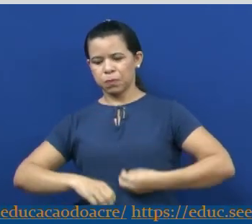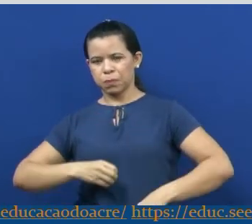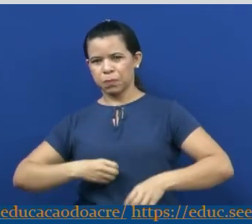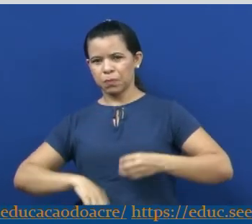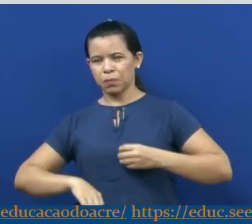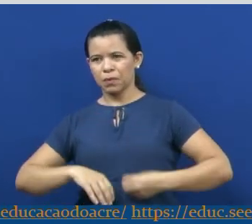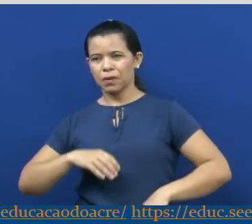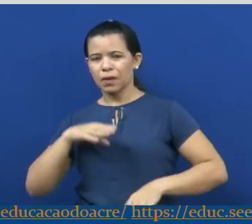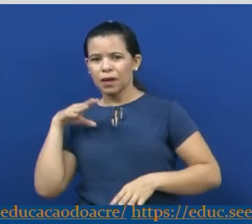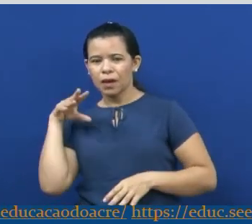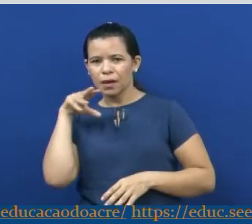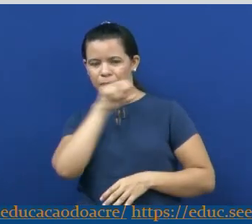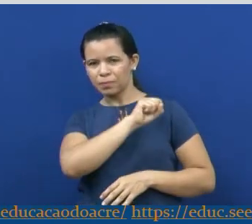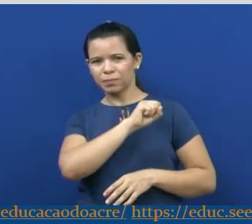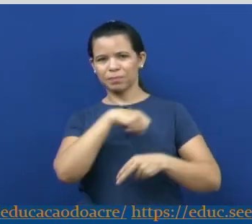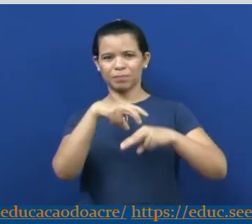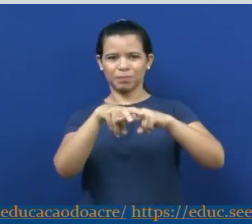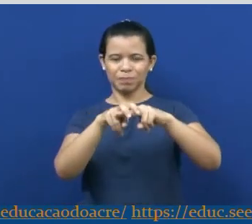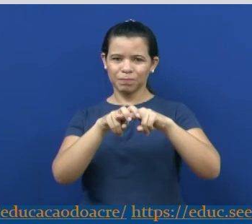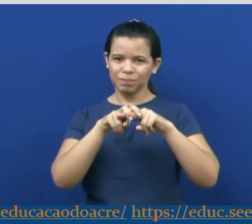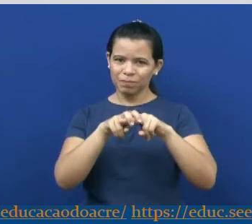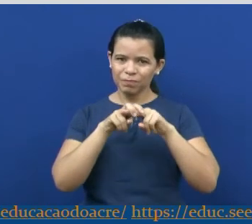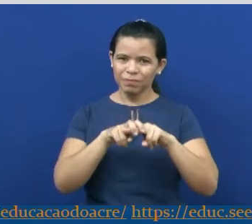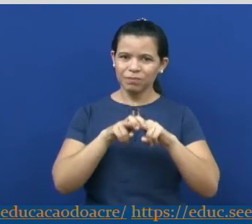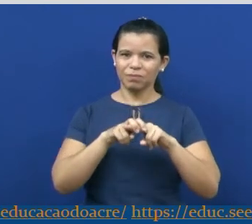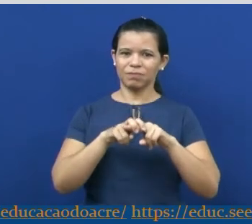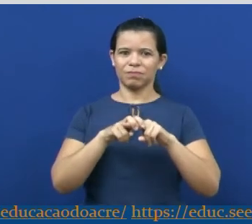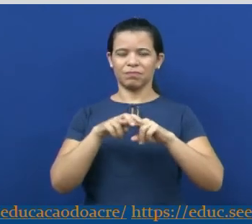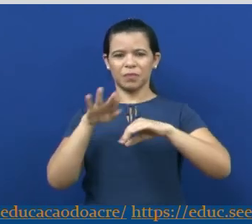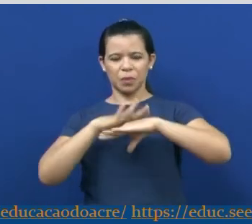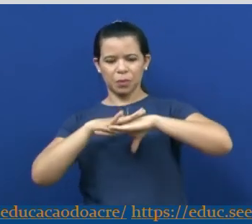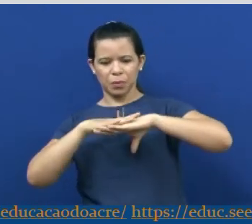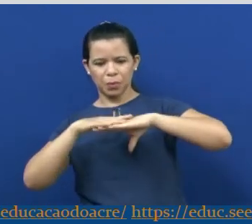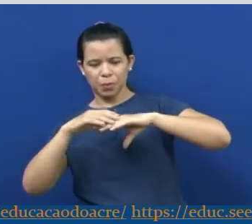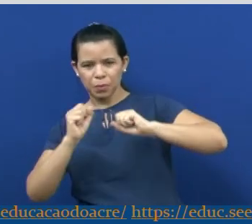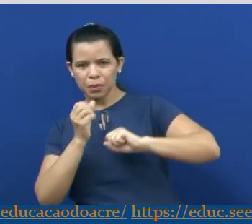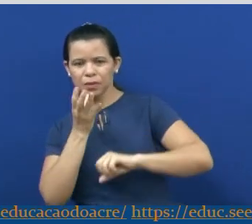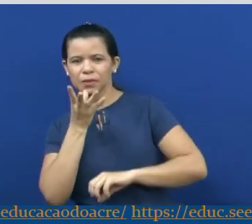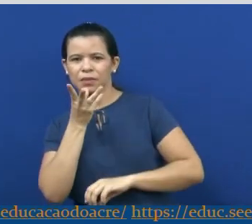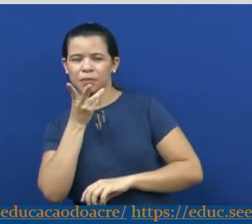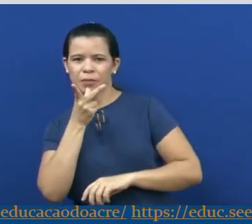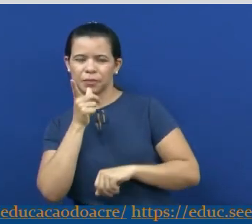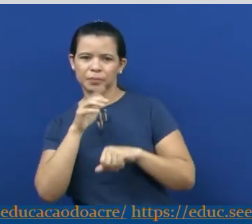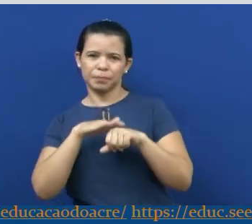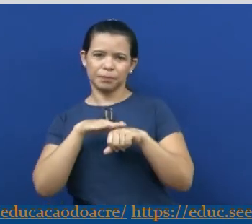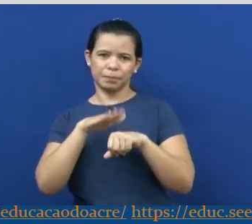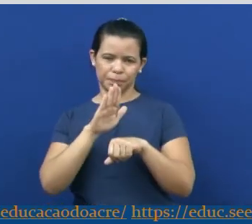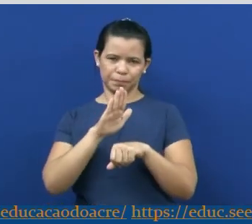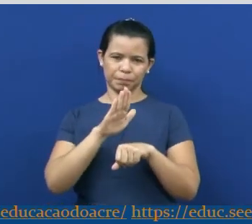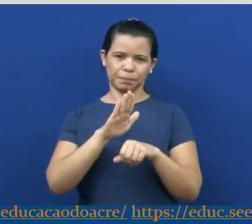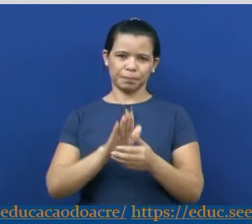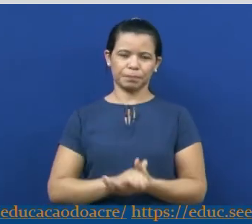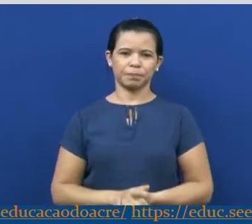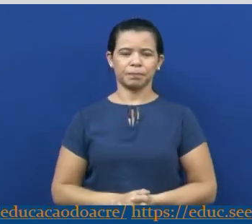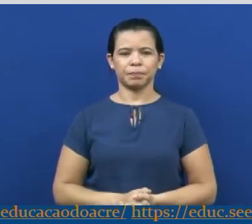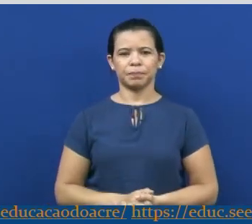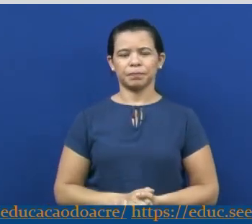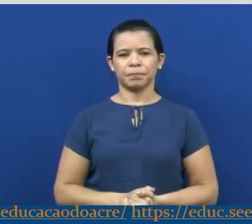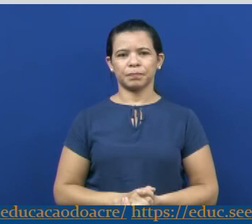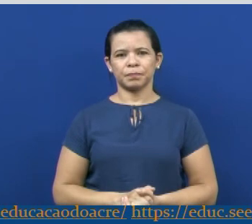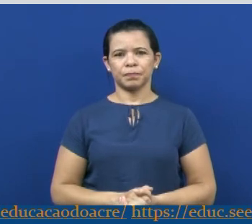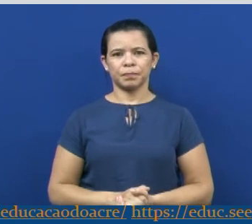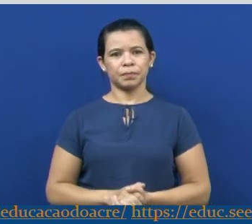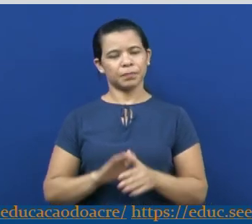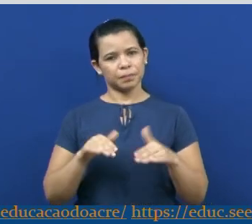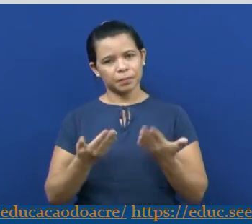mais rápido, e com isso o seu poder de ação vai ser menor se comparado à formulação B. Então,